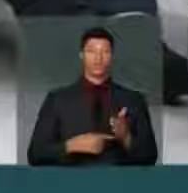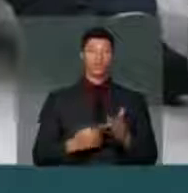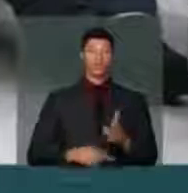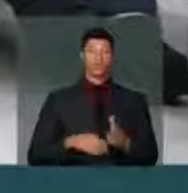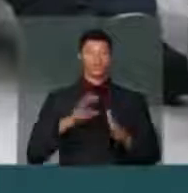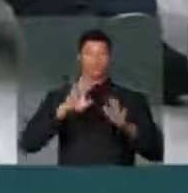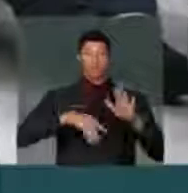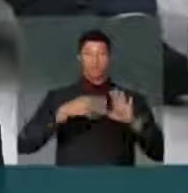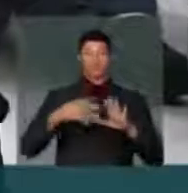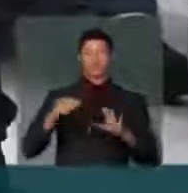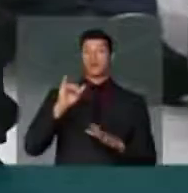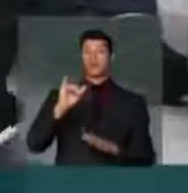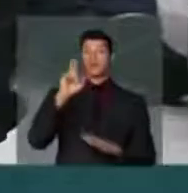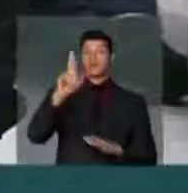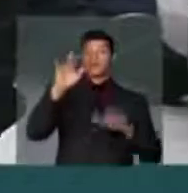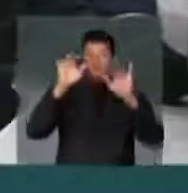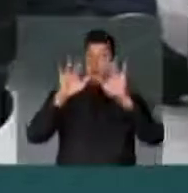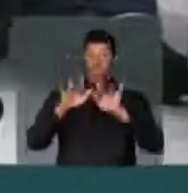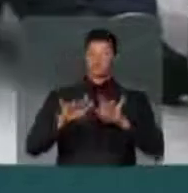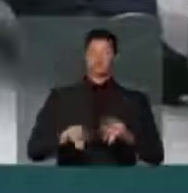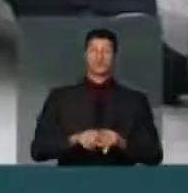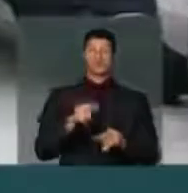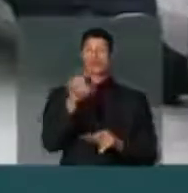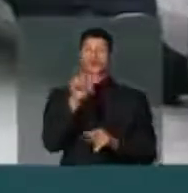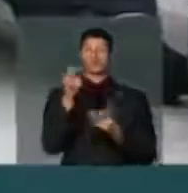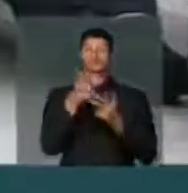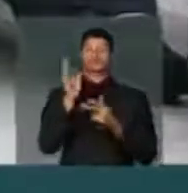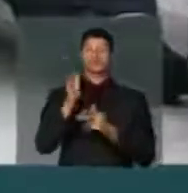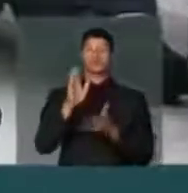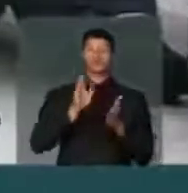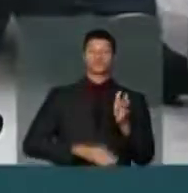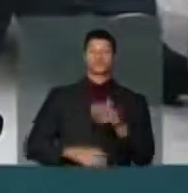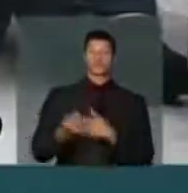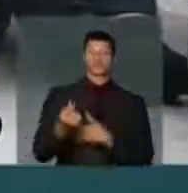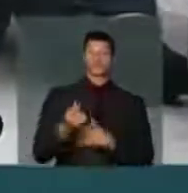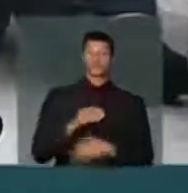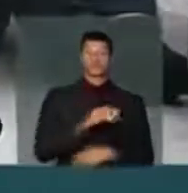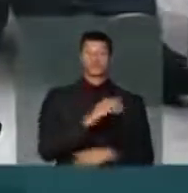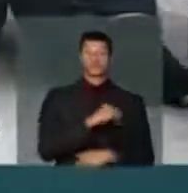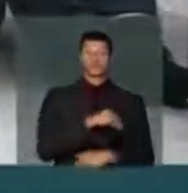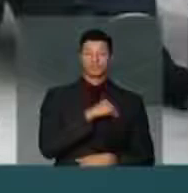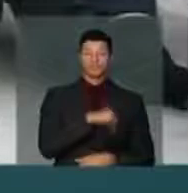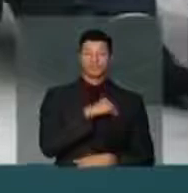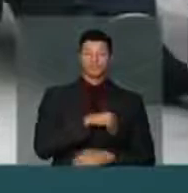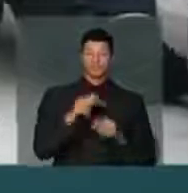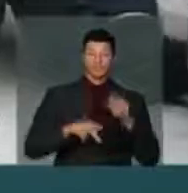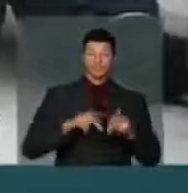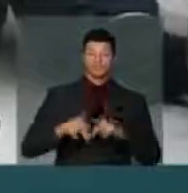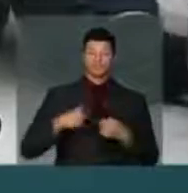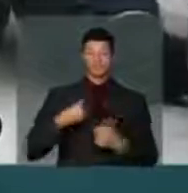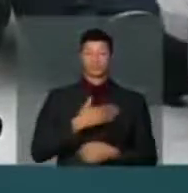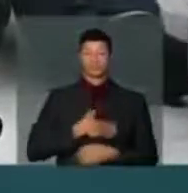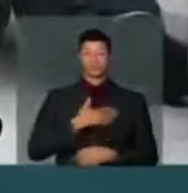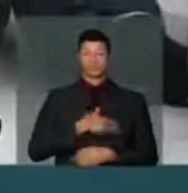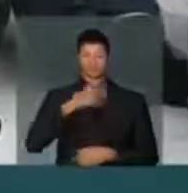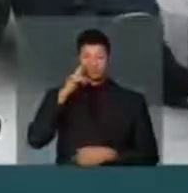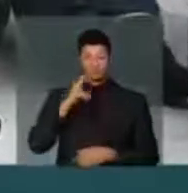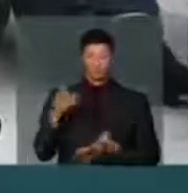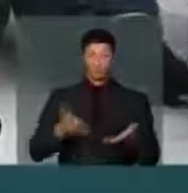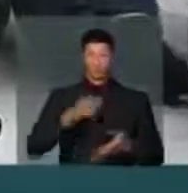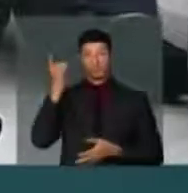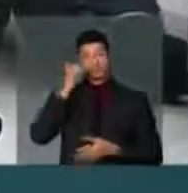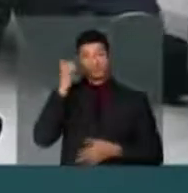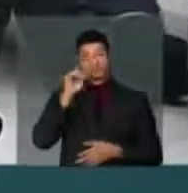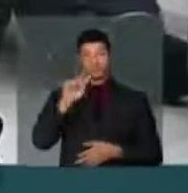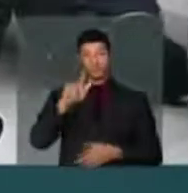do imposto de renda, entre outras medidas que só têm tirado dinheiro do bolso do trabalhador. O que eu gostaria de ouvir nesse momento e de ver nesse momento, deputado